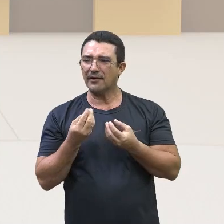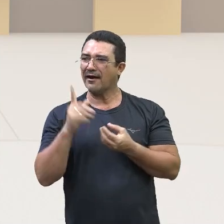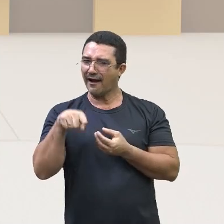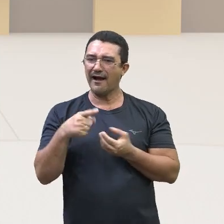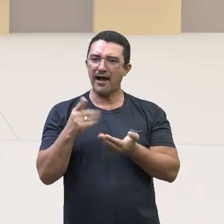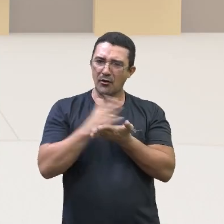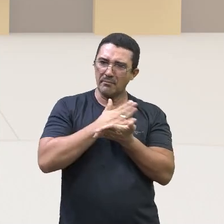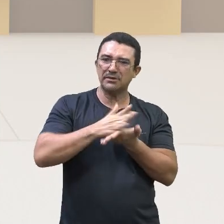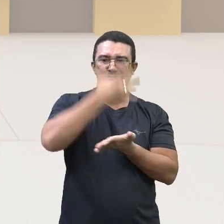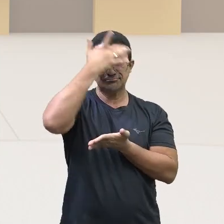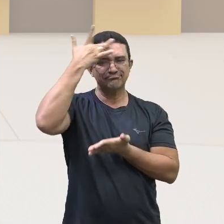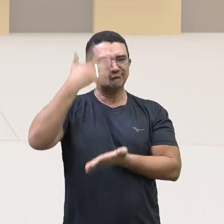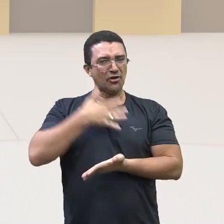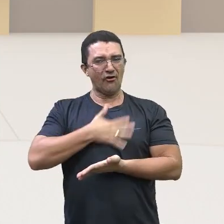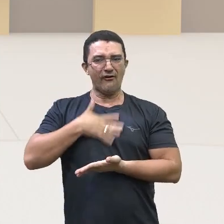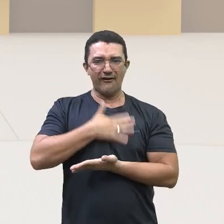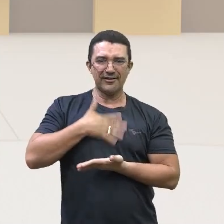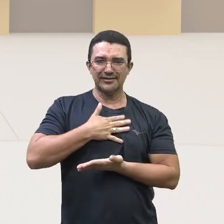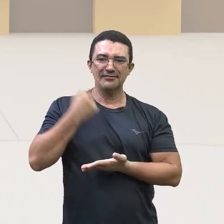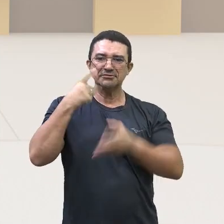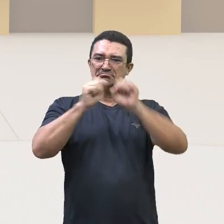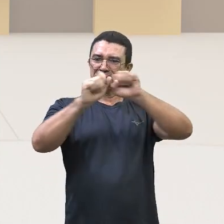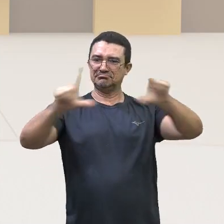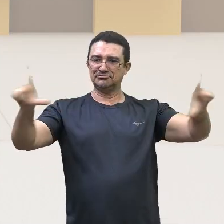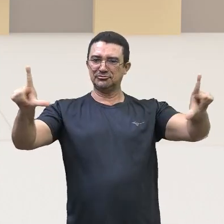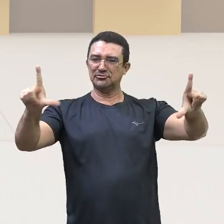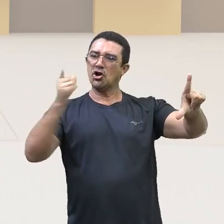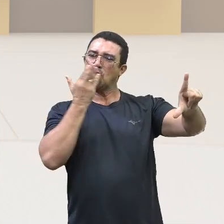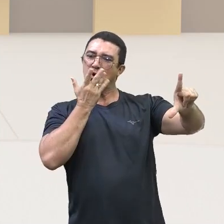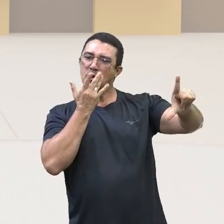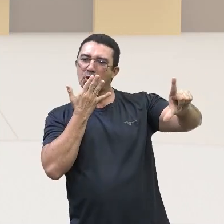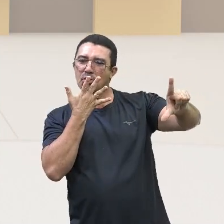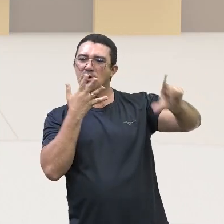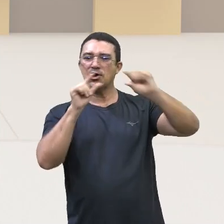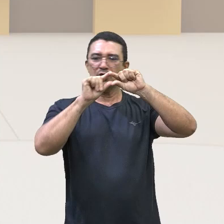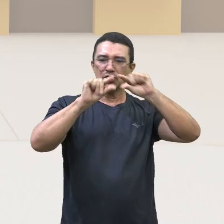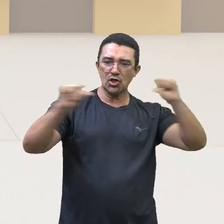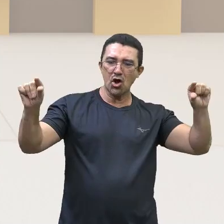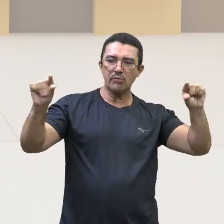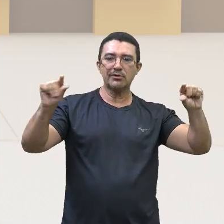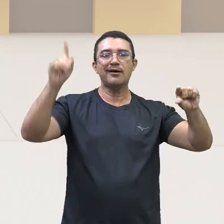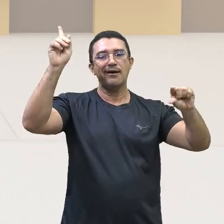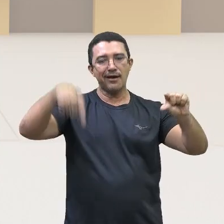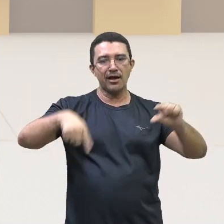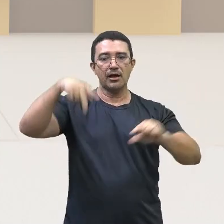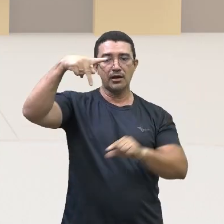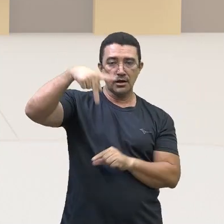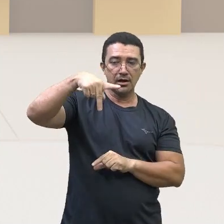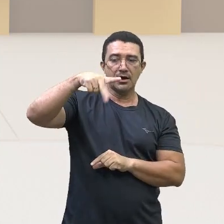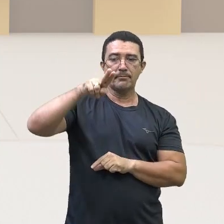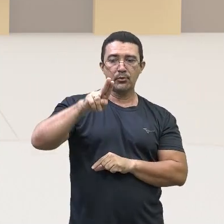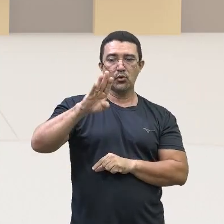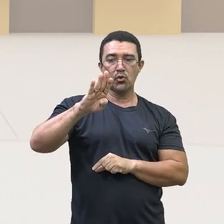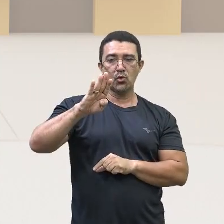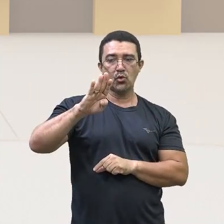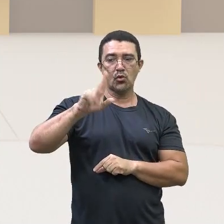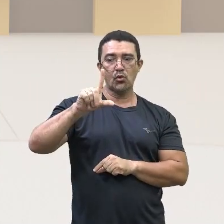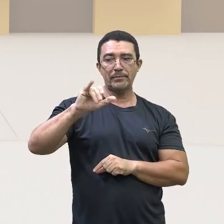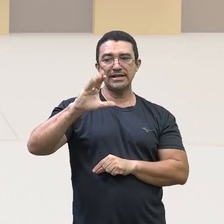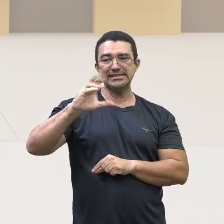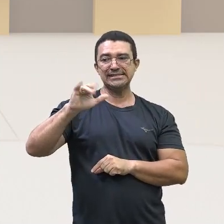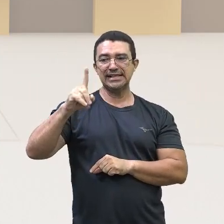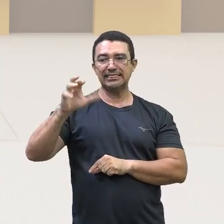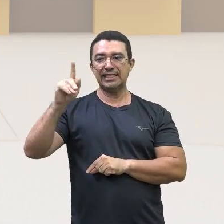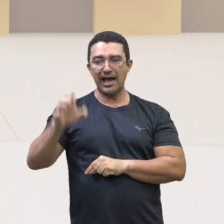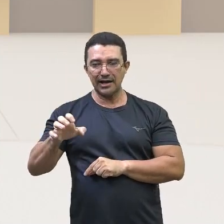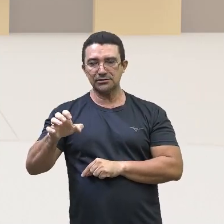compraria porque agora mudou o visual. Então aqui a gente está falando sobre publicidade, texto. E aí a gente cai lá na questão